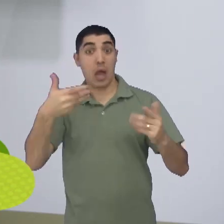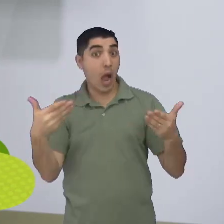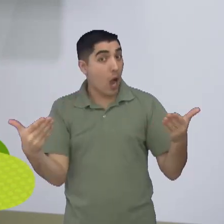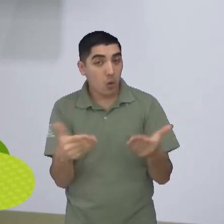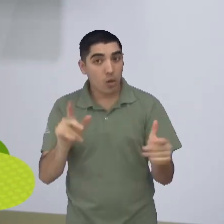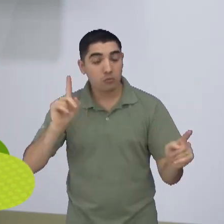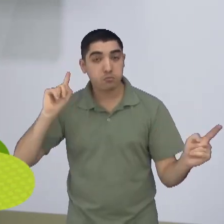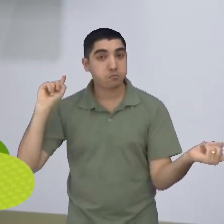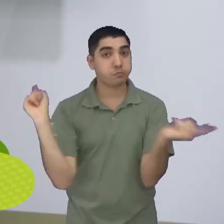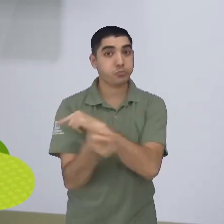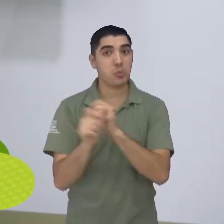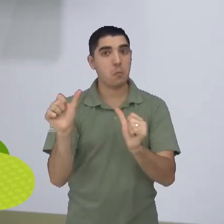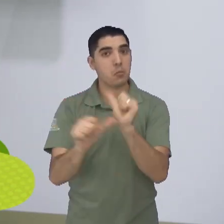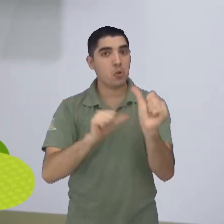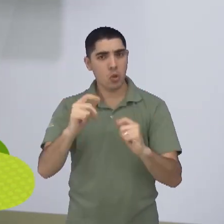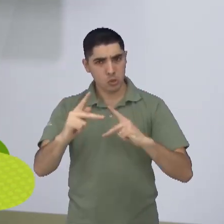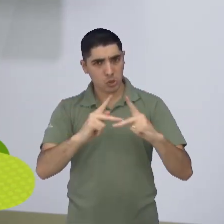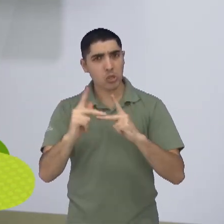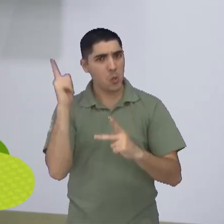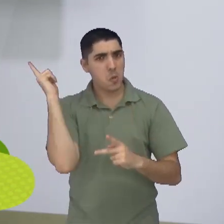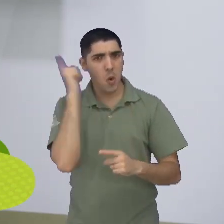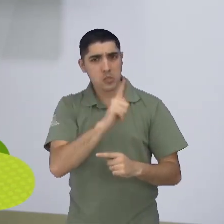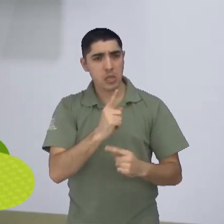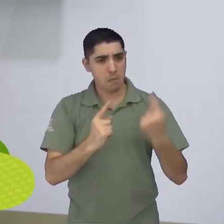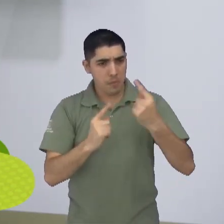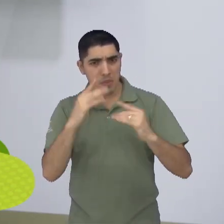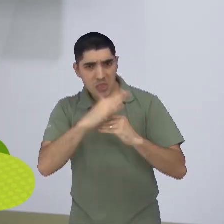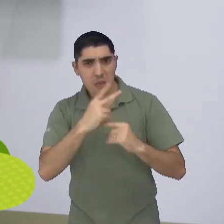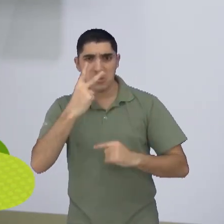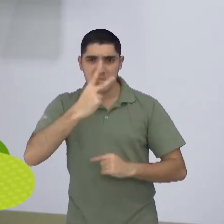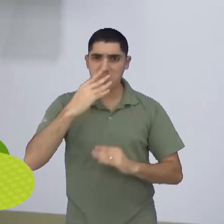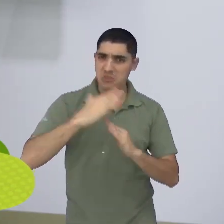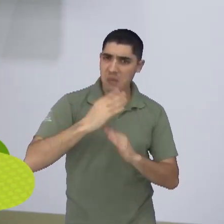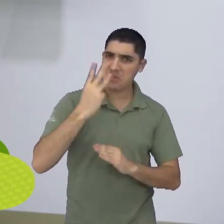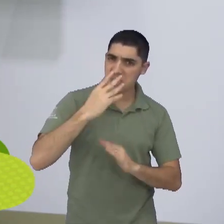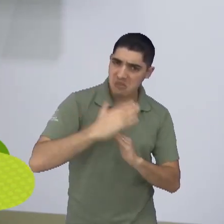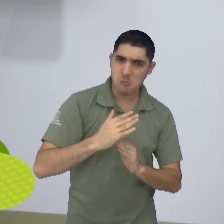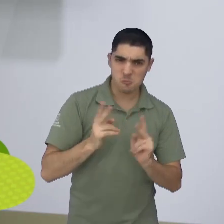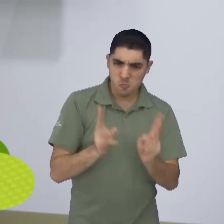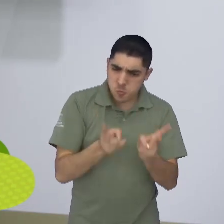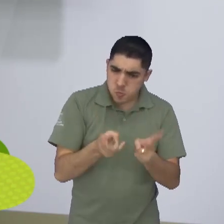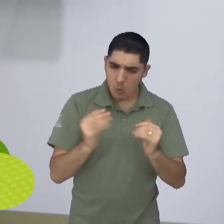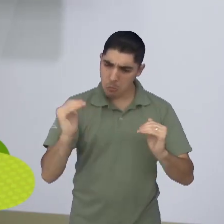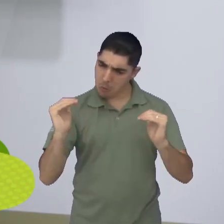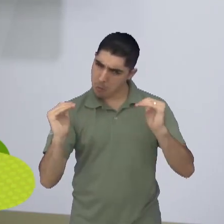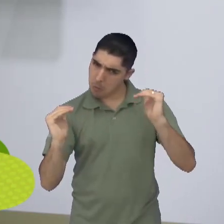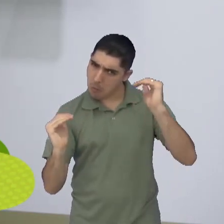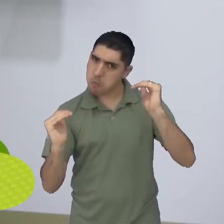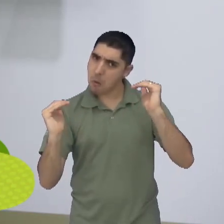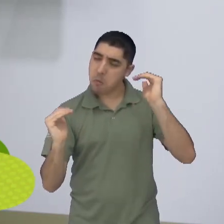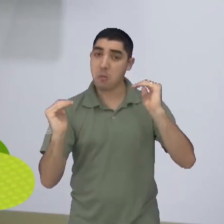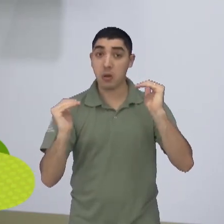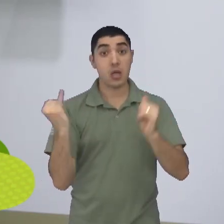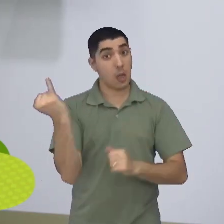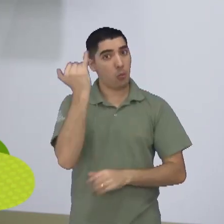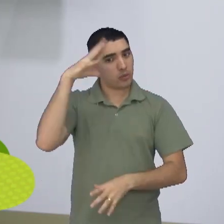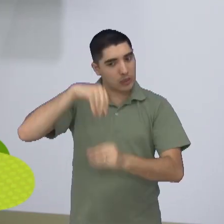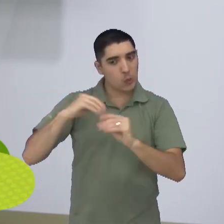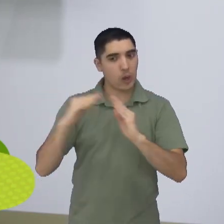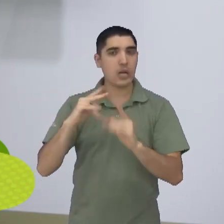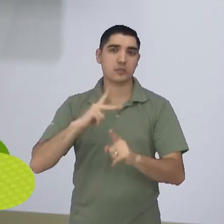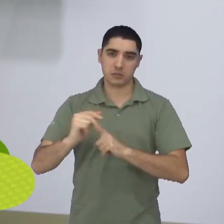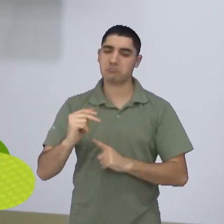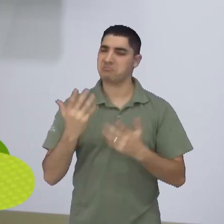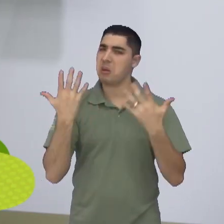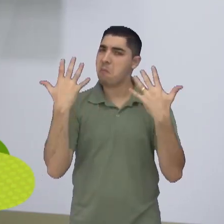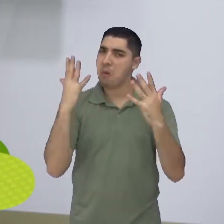vantagem e segurar essa vantagem. E a terceira é conseguir recuperar esses pontos em casa, né? Que é muito importantíssimo. Então,